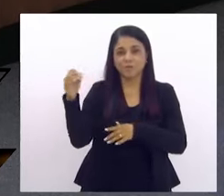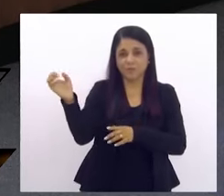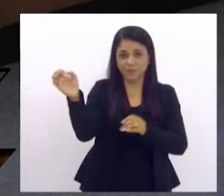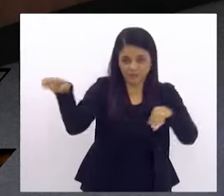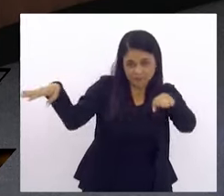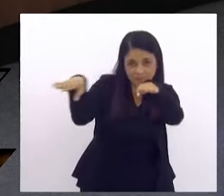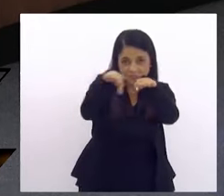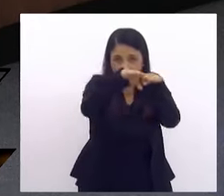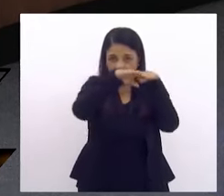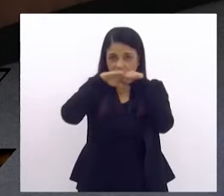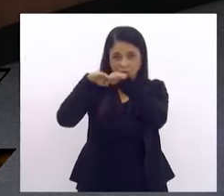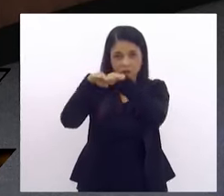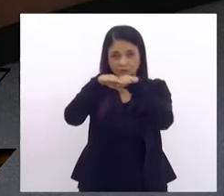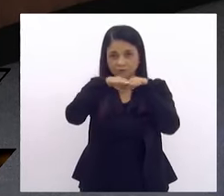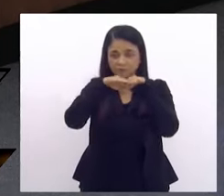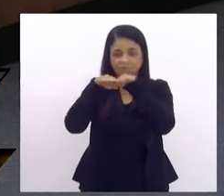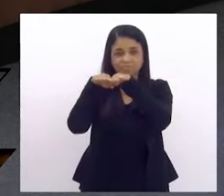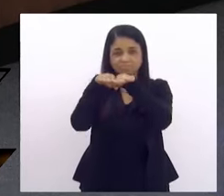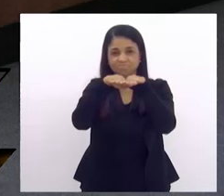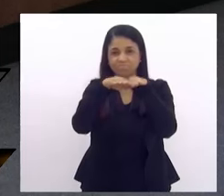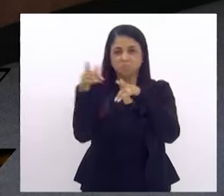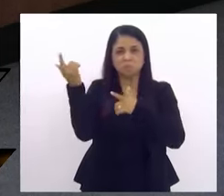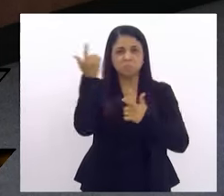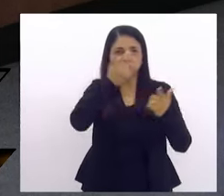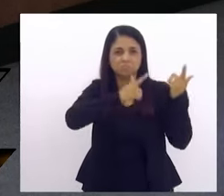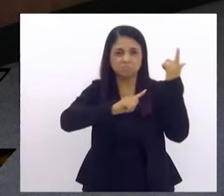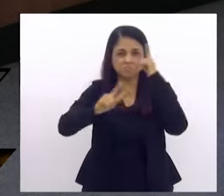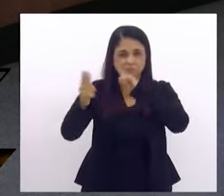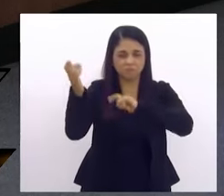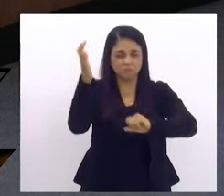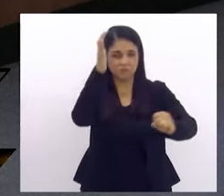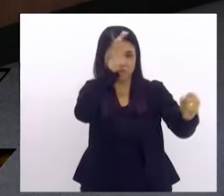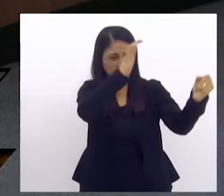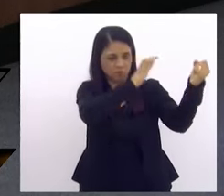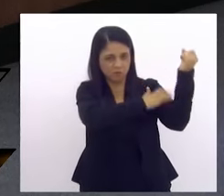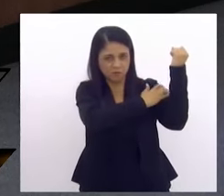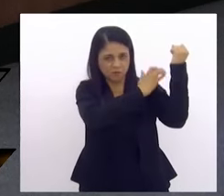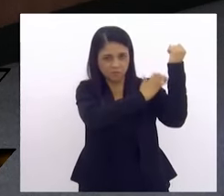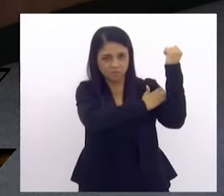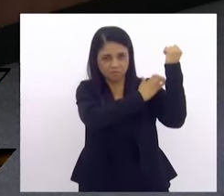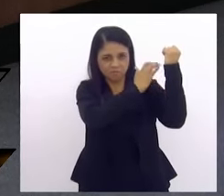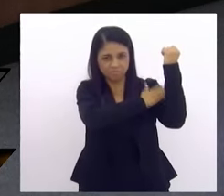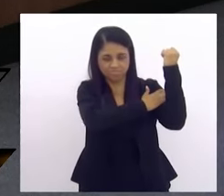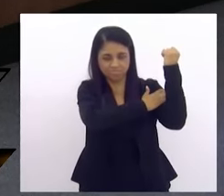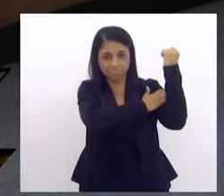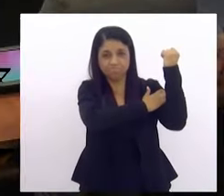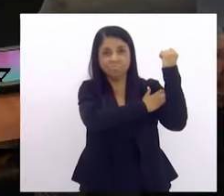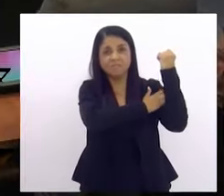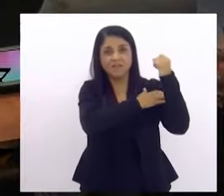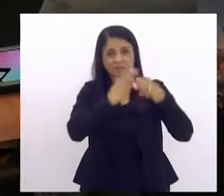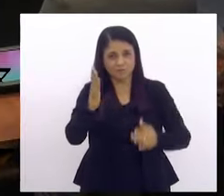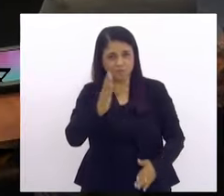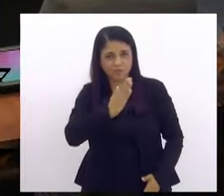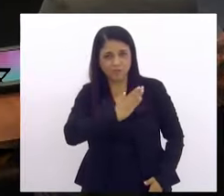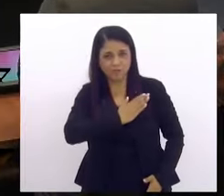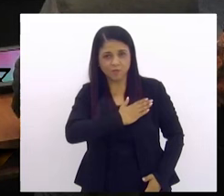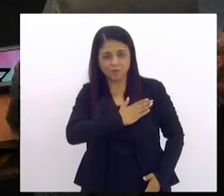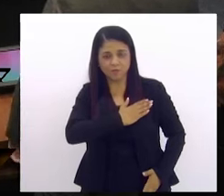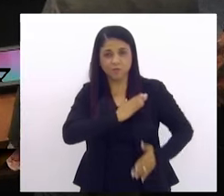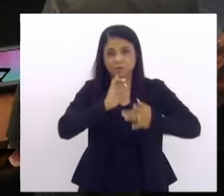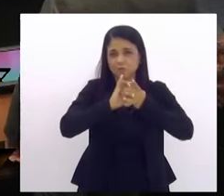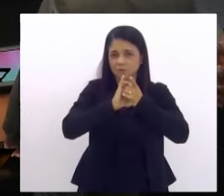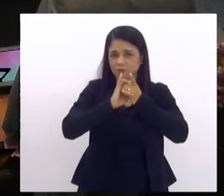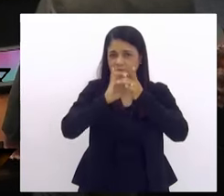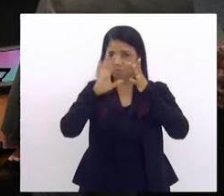penor dessa igualdade conseguimos conquistar com braço forte em teu seio